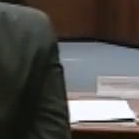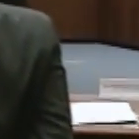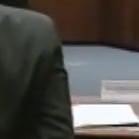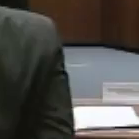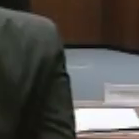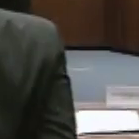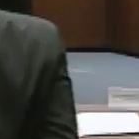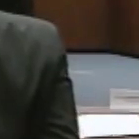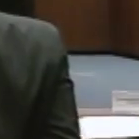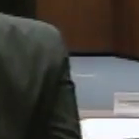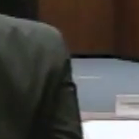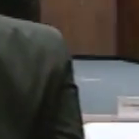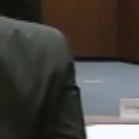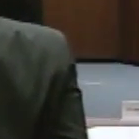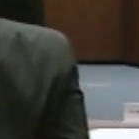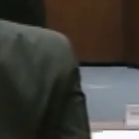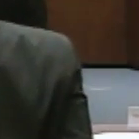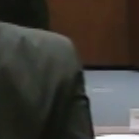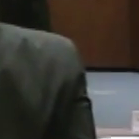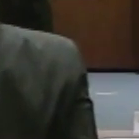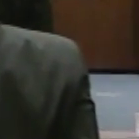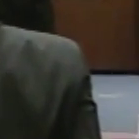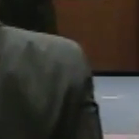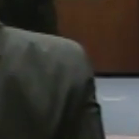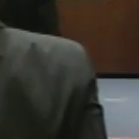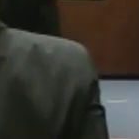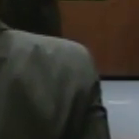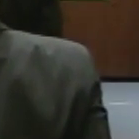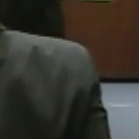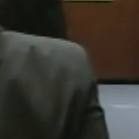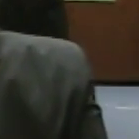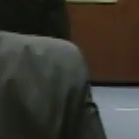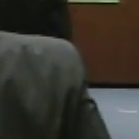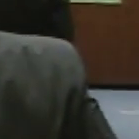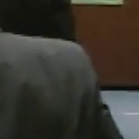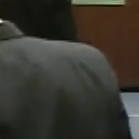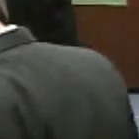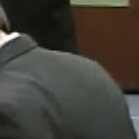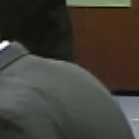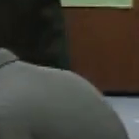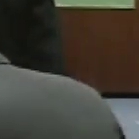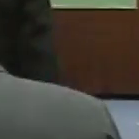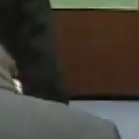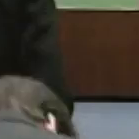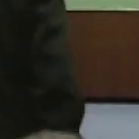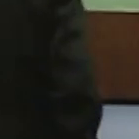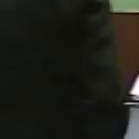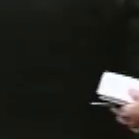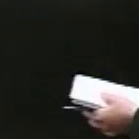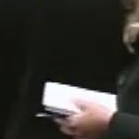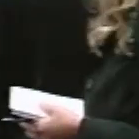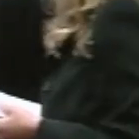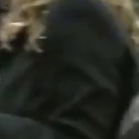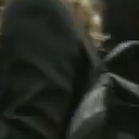audiência, que está retomando o seu curso, mas quatro pessoas ainda faltam falar nessa última etapa.